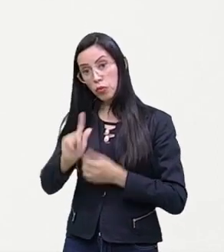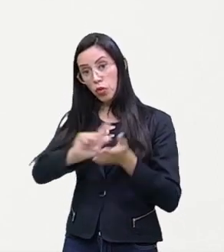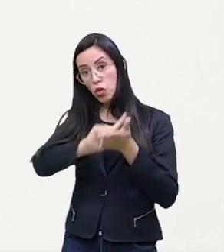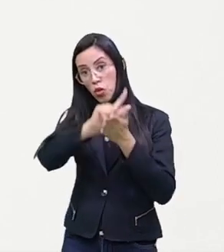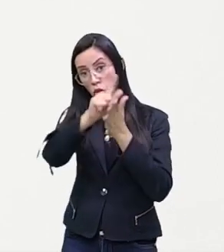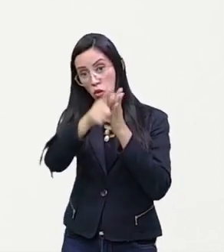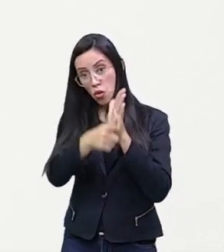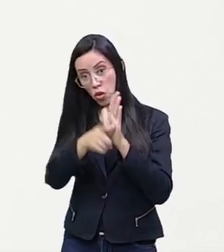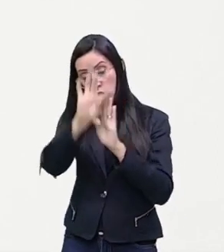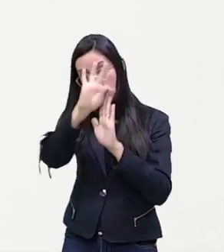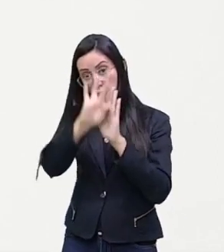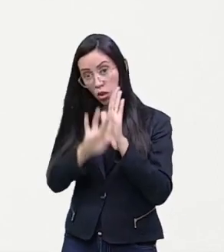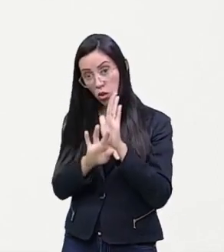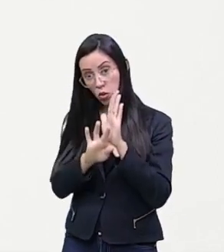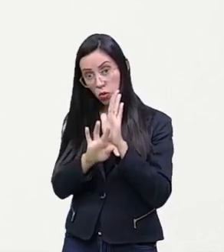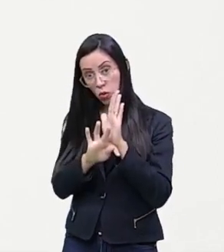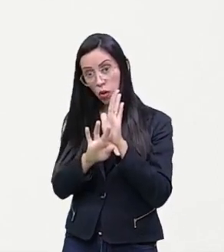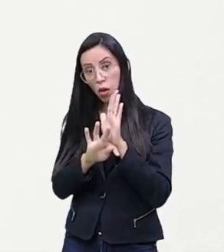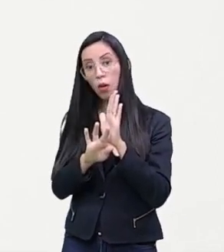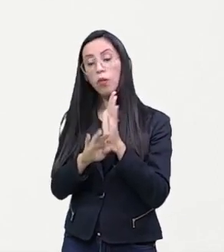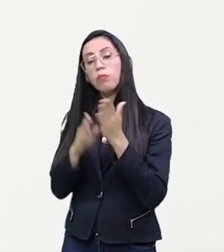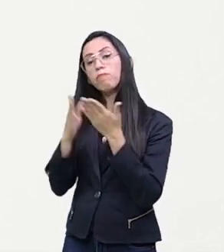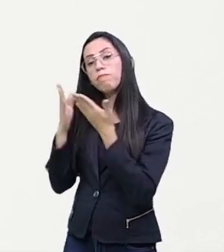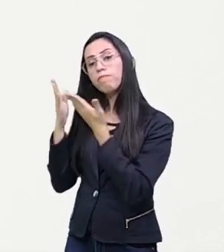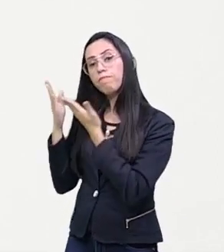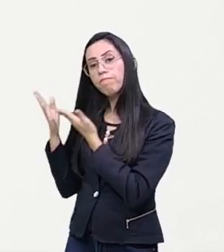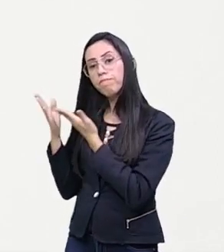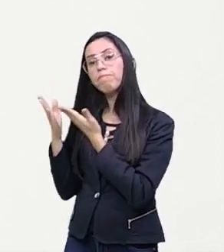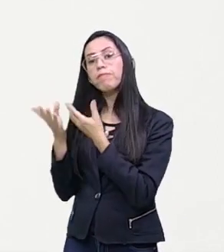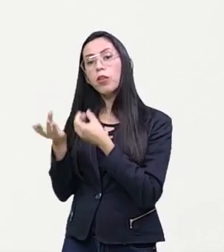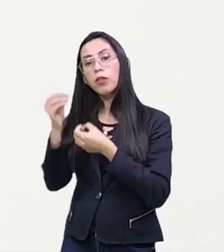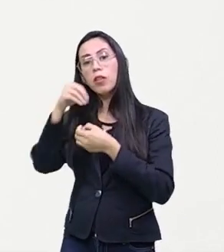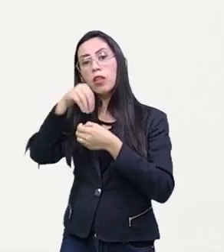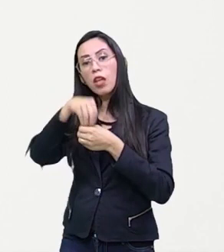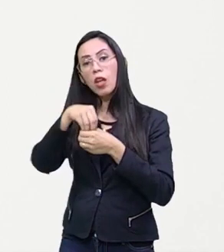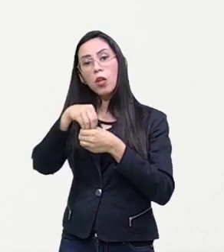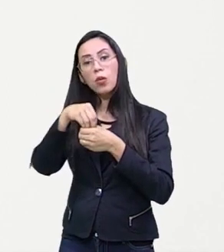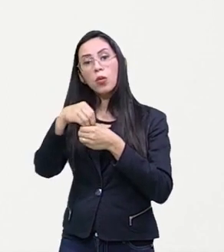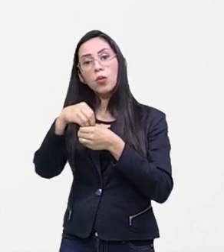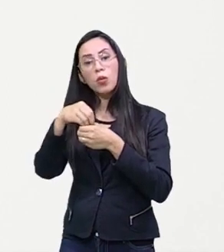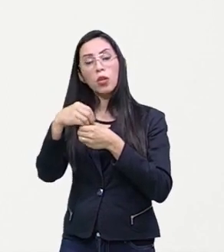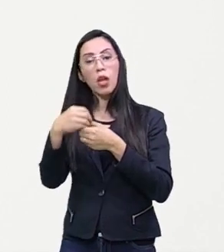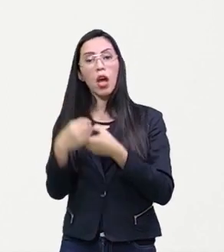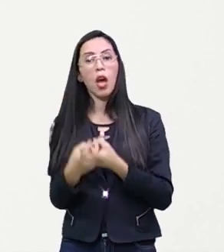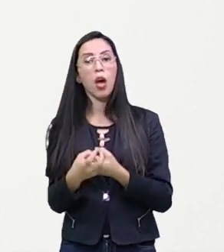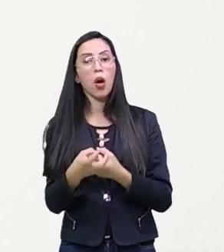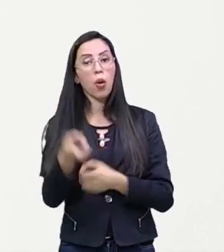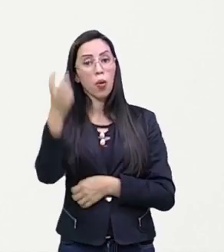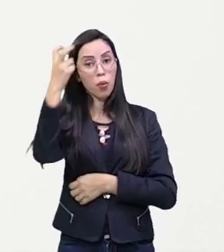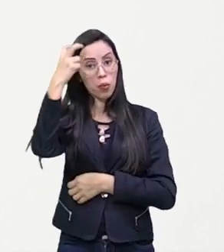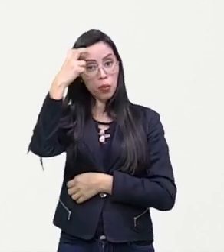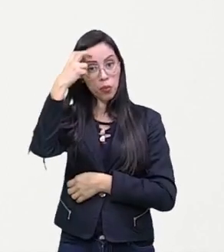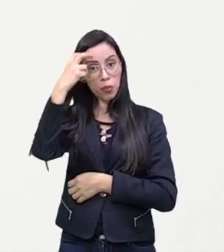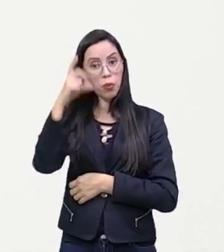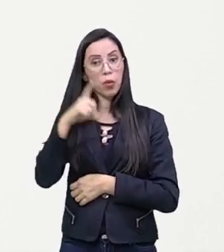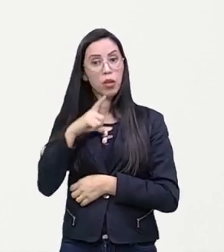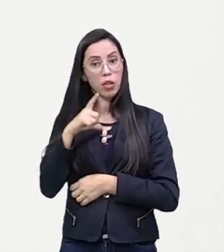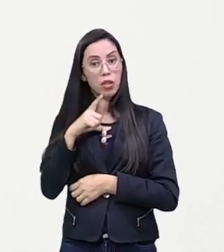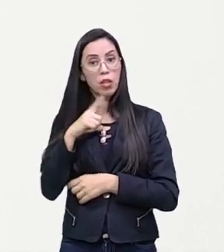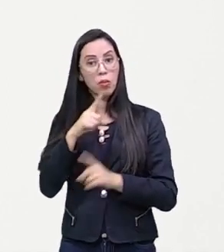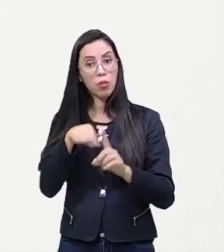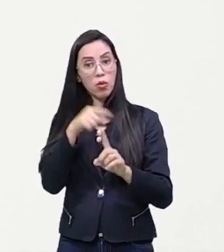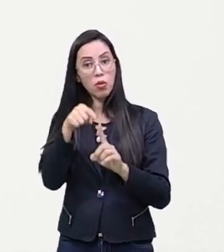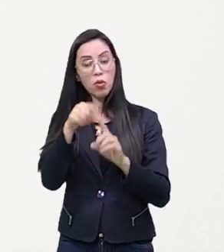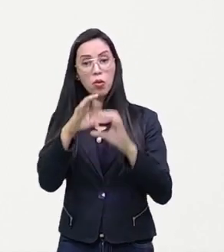estão inseridos num contexto cultural e possuem função comunicativa.